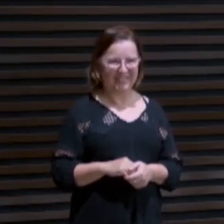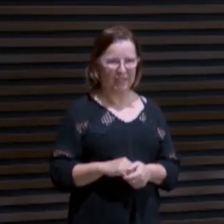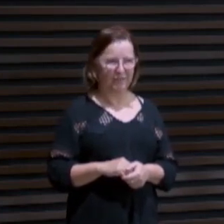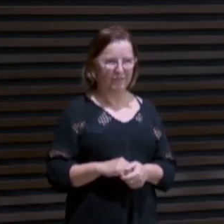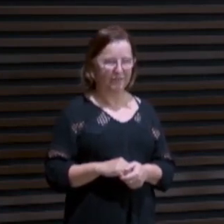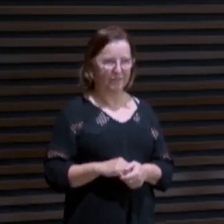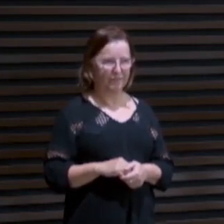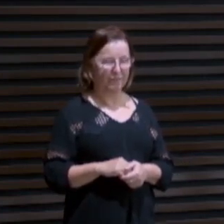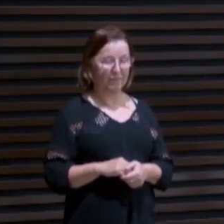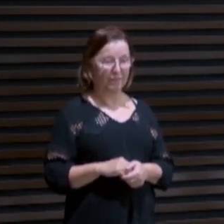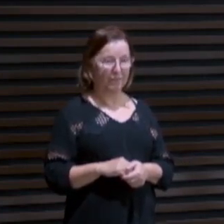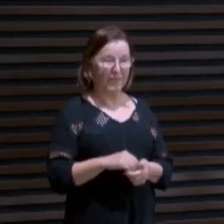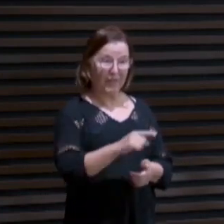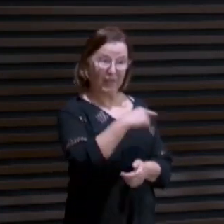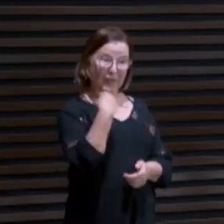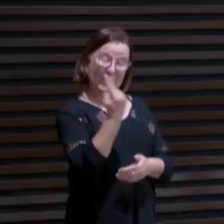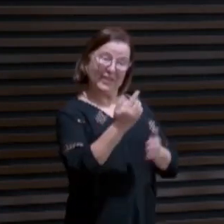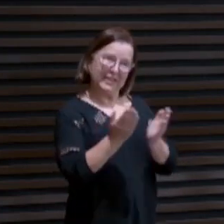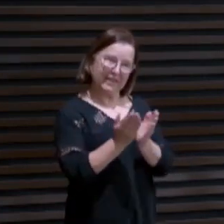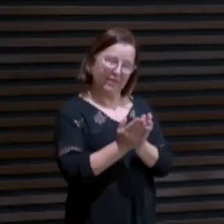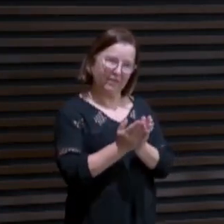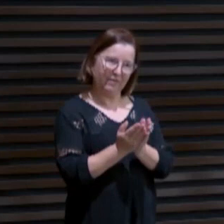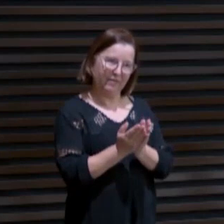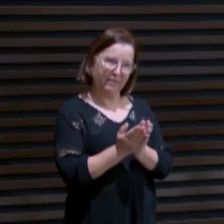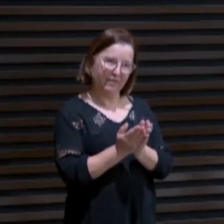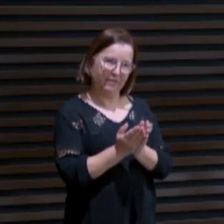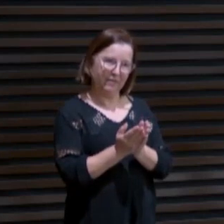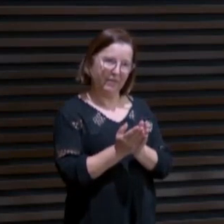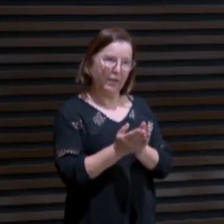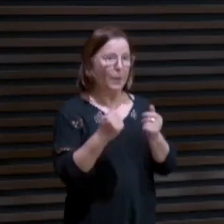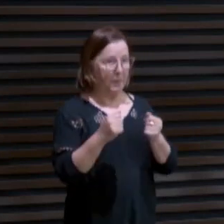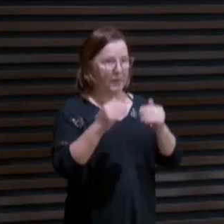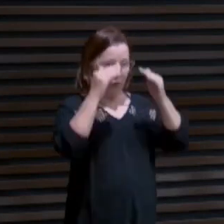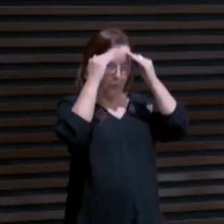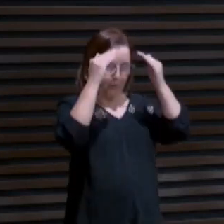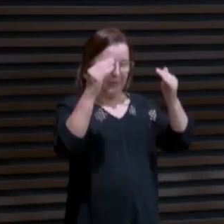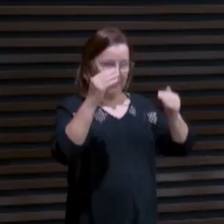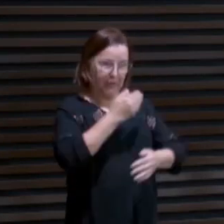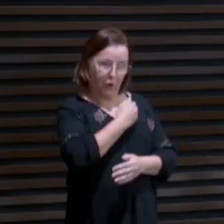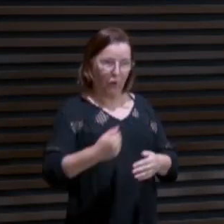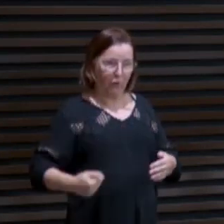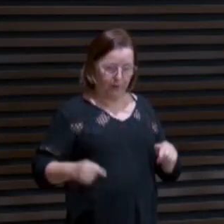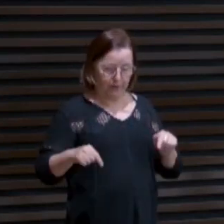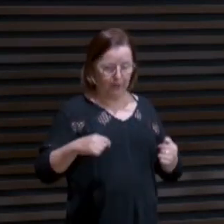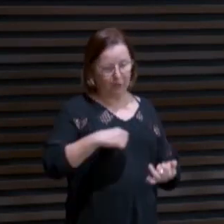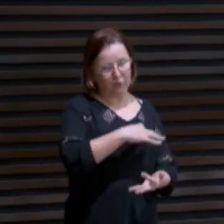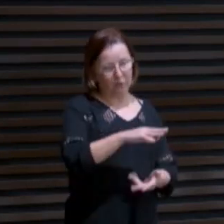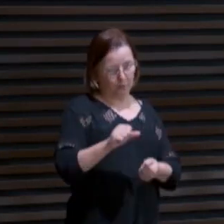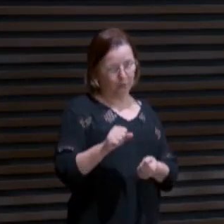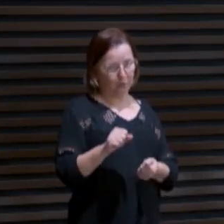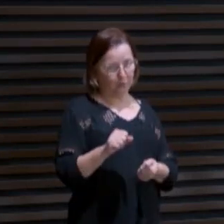Como cristãos, nós devemos obedecer aos governos deste mundo? Sim ou não?